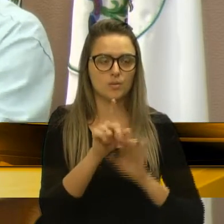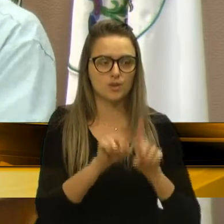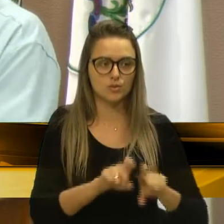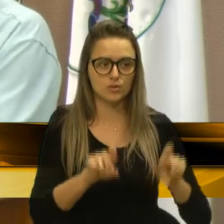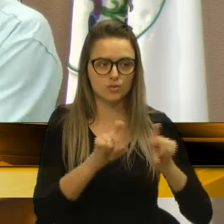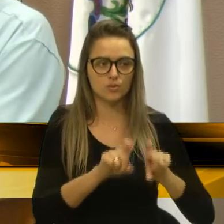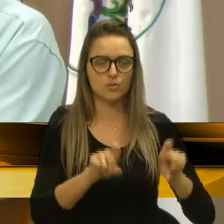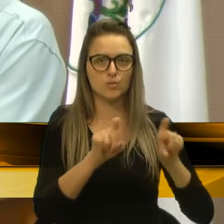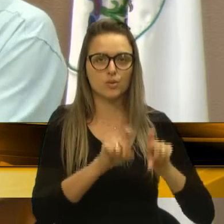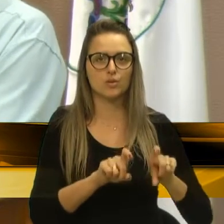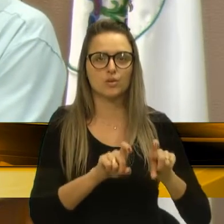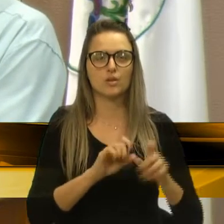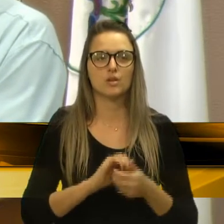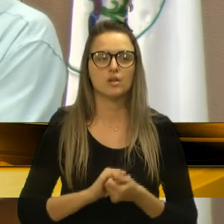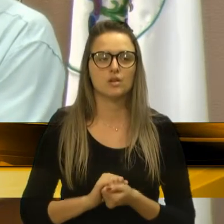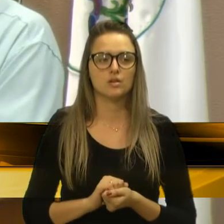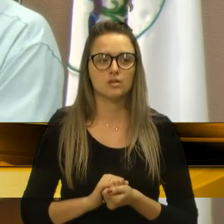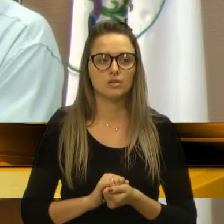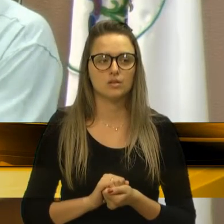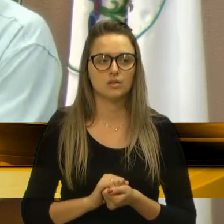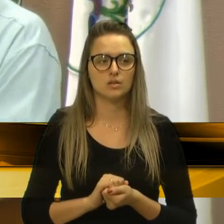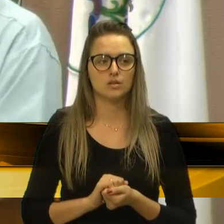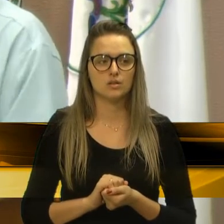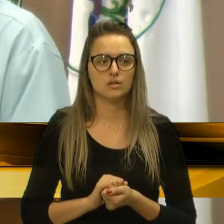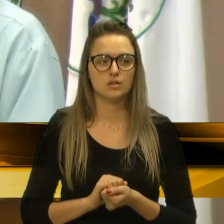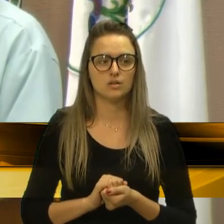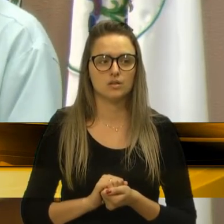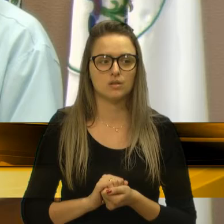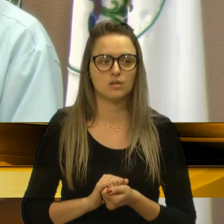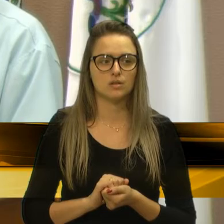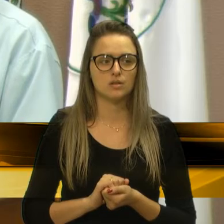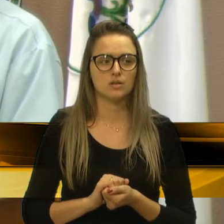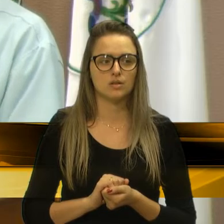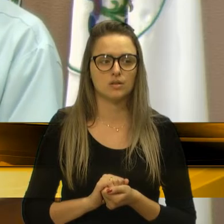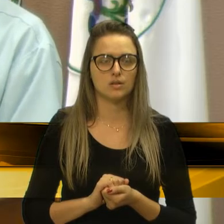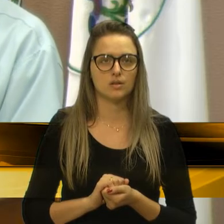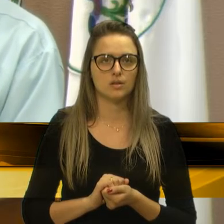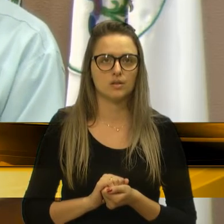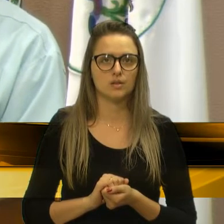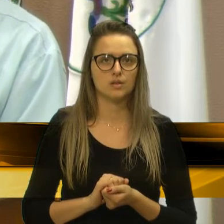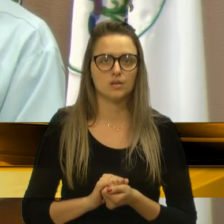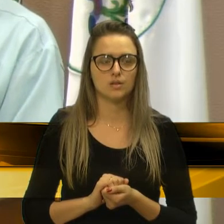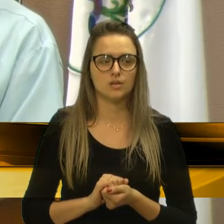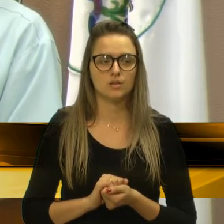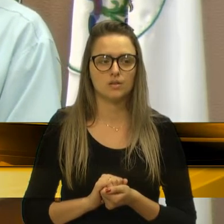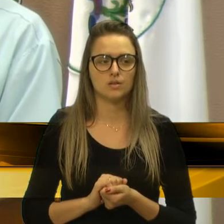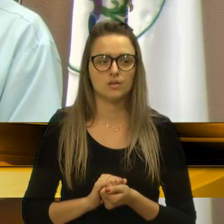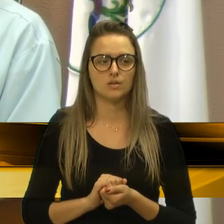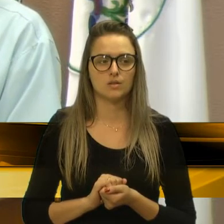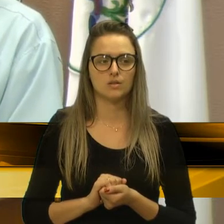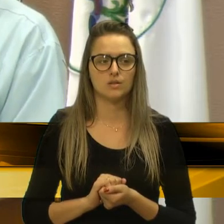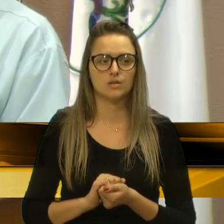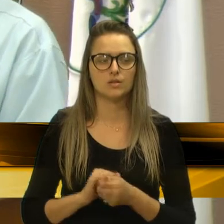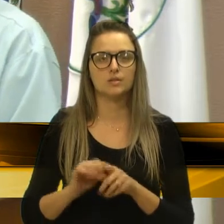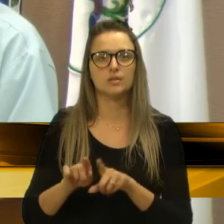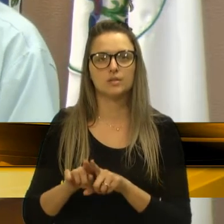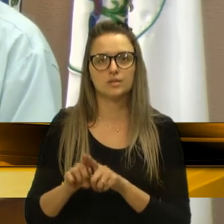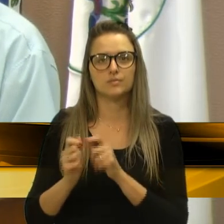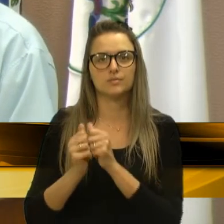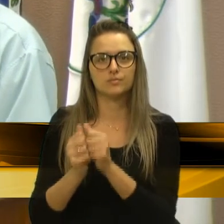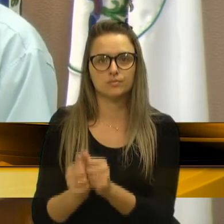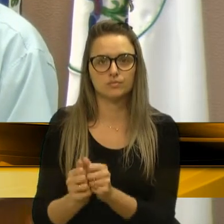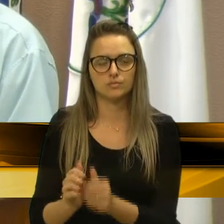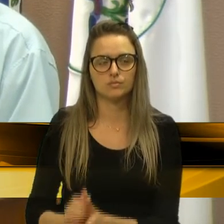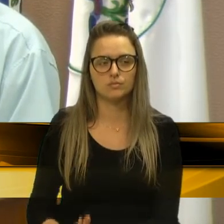é um absurdo sempre falo isso fazer as coisas sem saber que lá no interior muitas vezes não